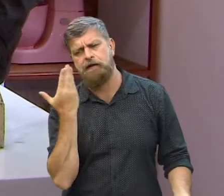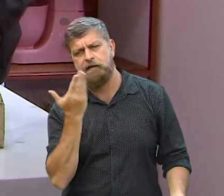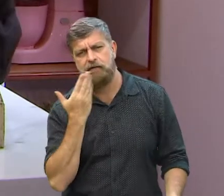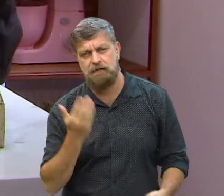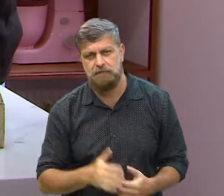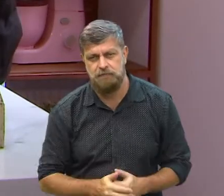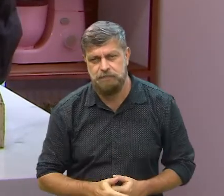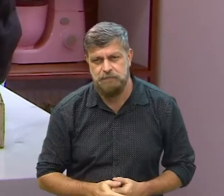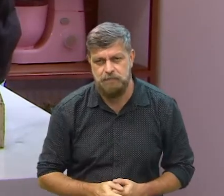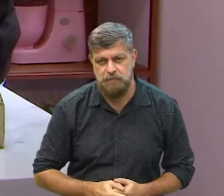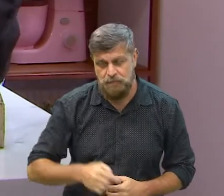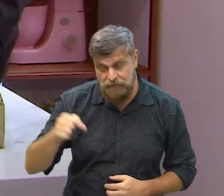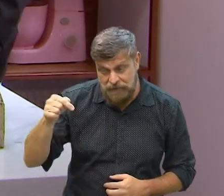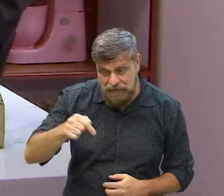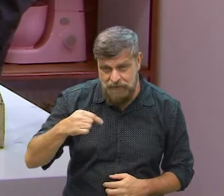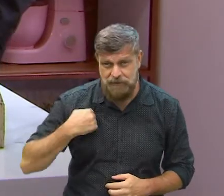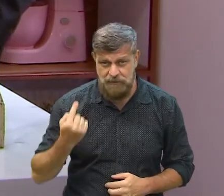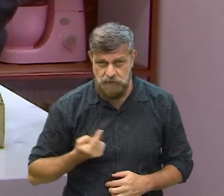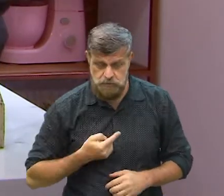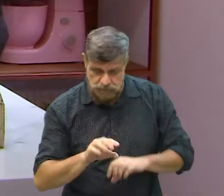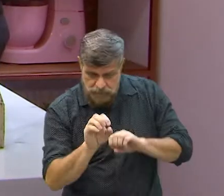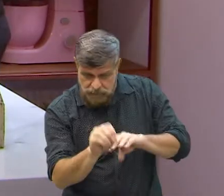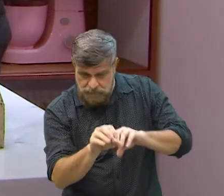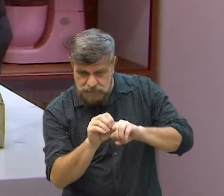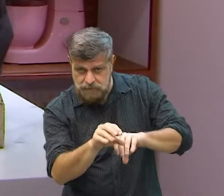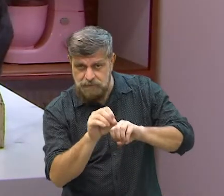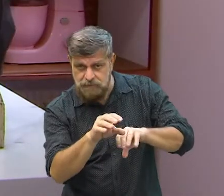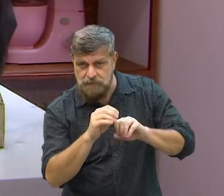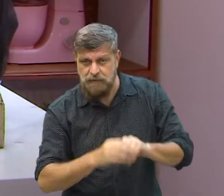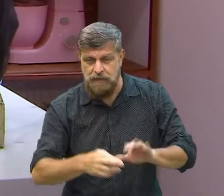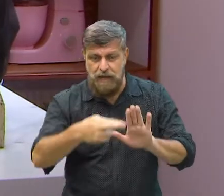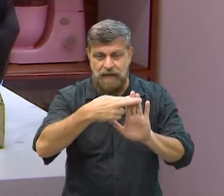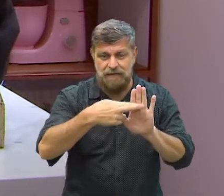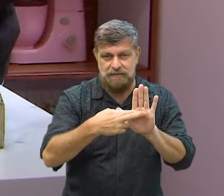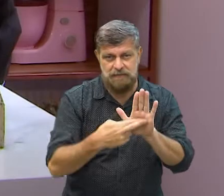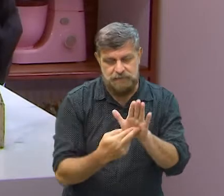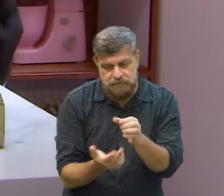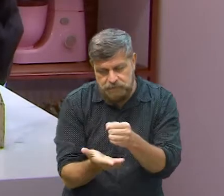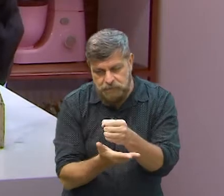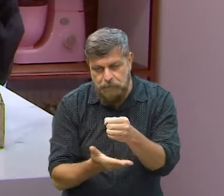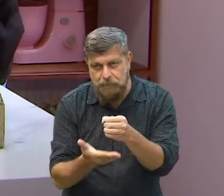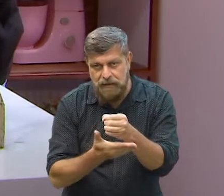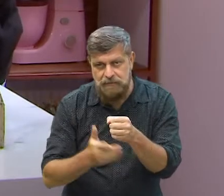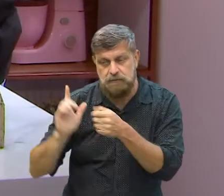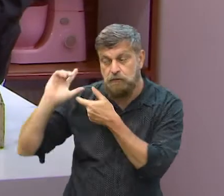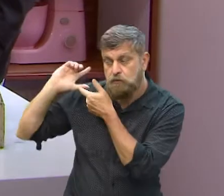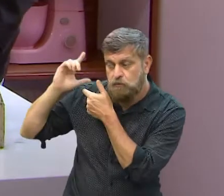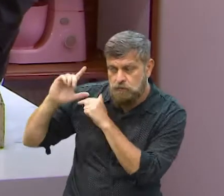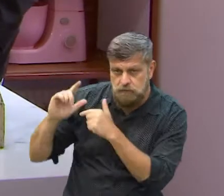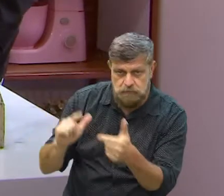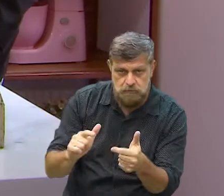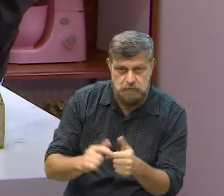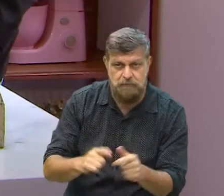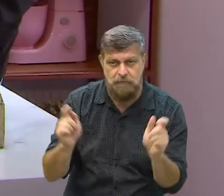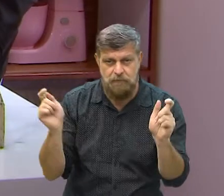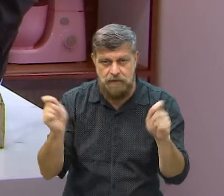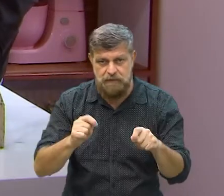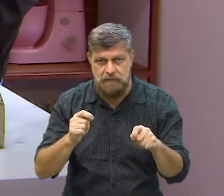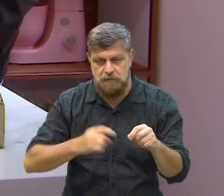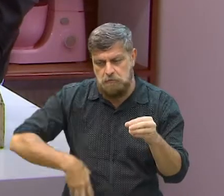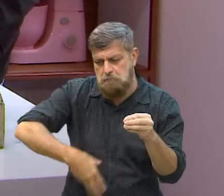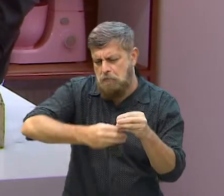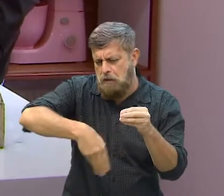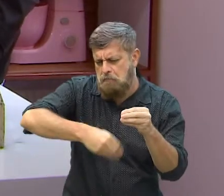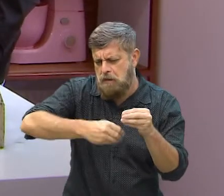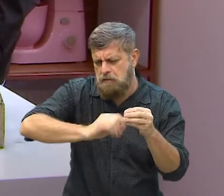vende, vende sim. Aqui, gente, nós vamos ensinar a receita, o básico, né? O tradicional. Mas dá pra gente turbinar